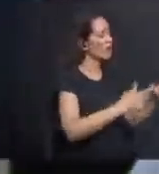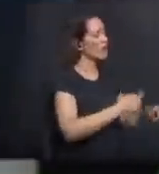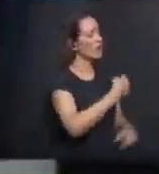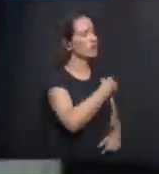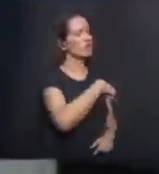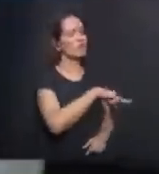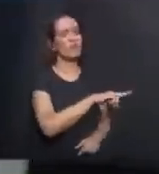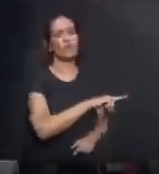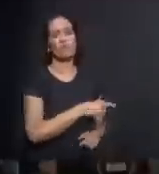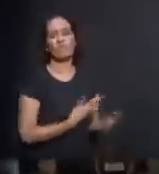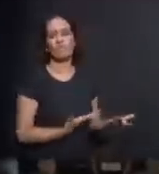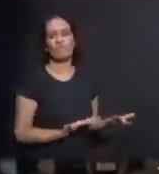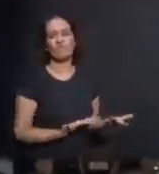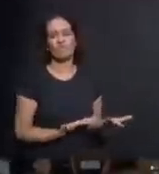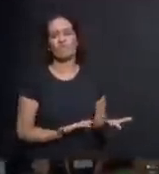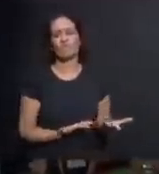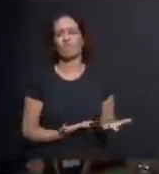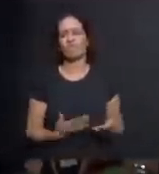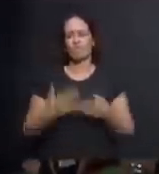Obrigado, Deus.